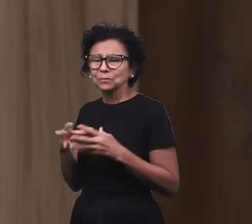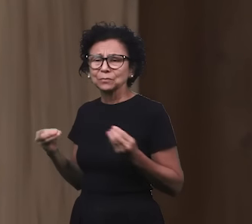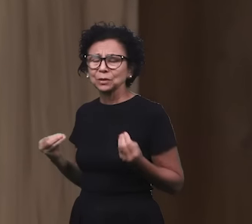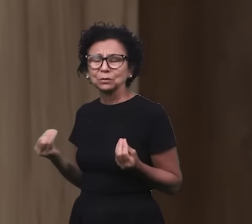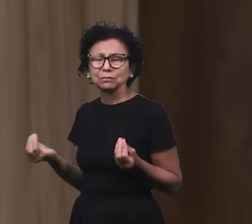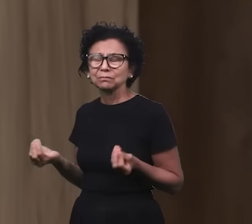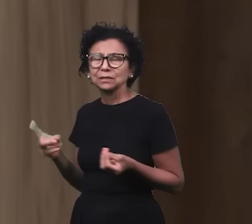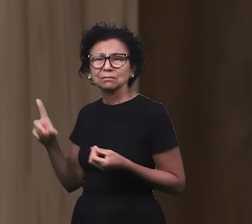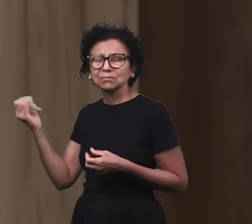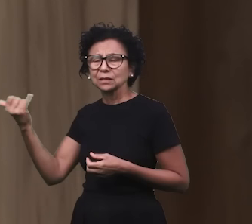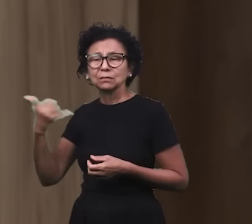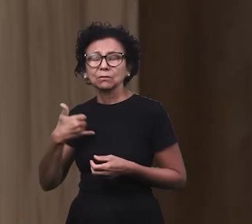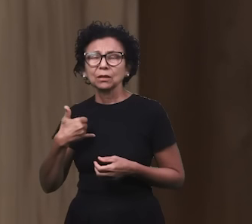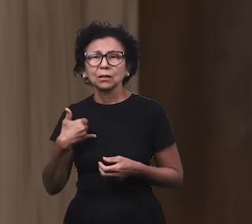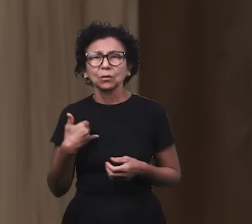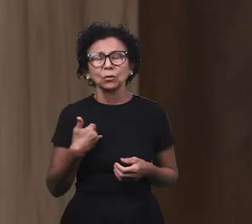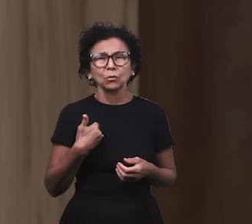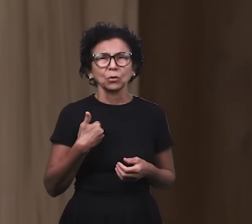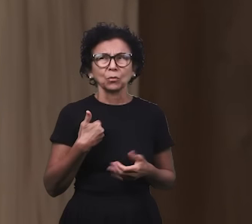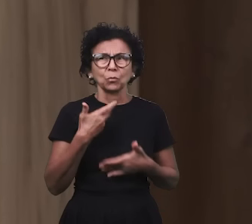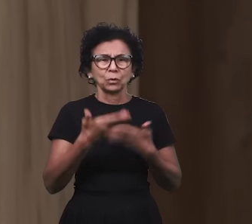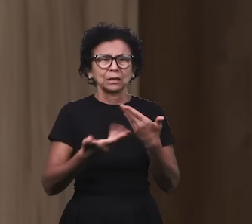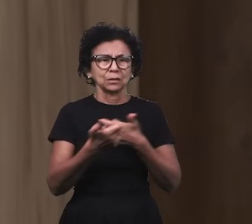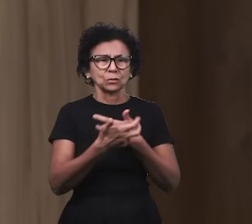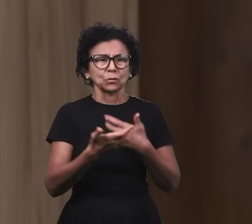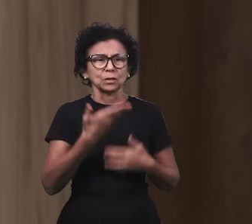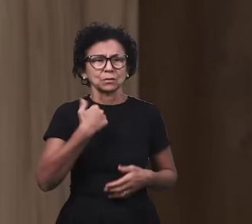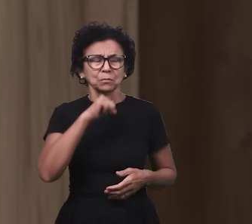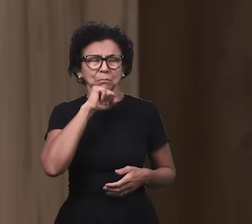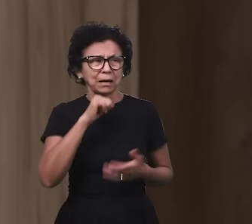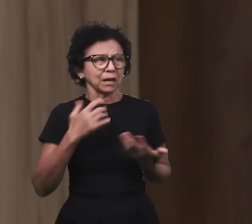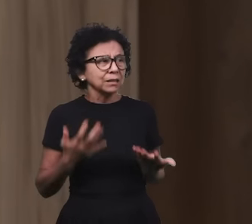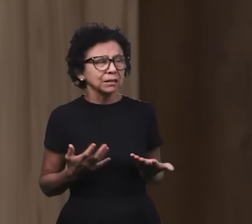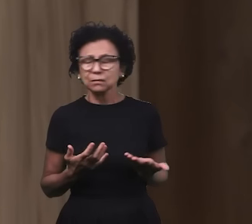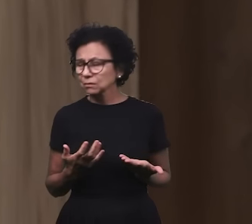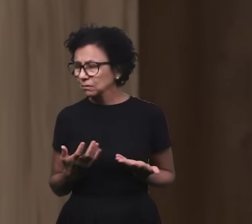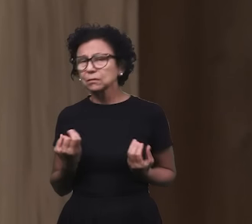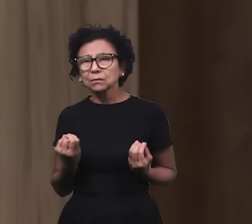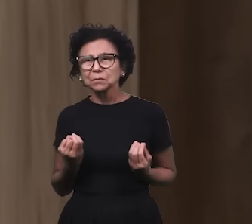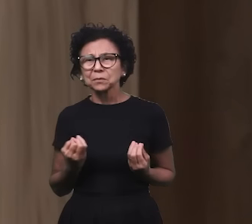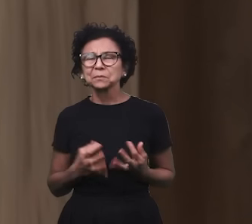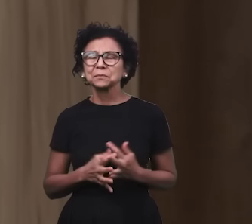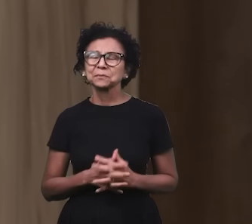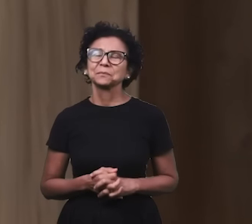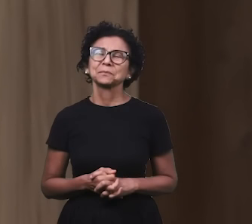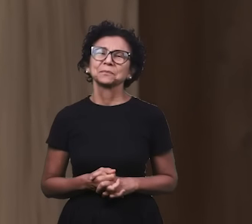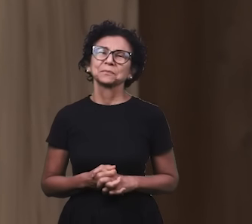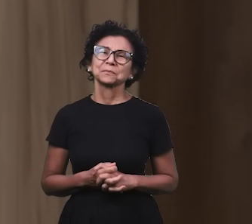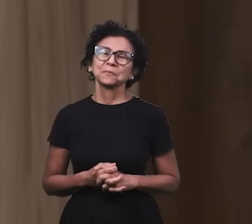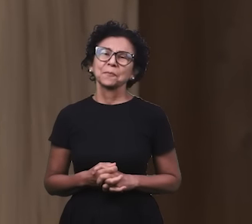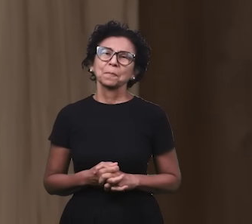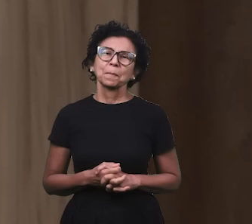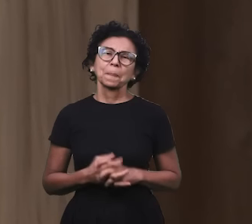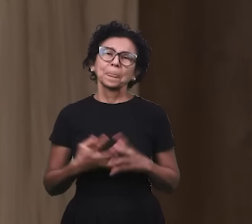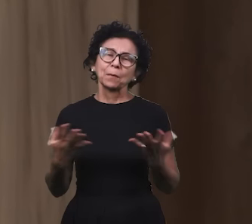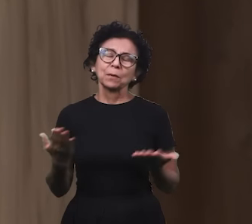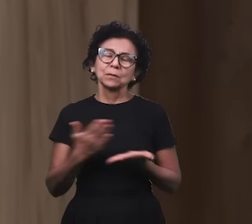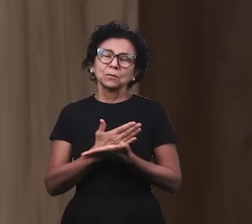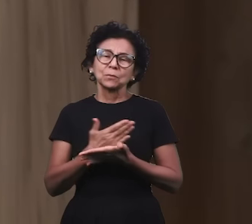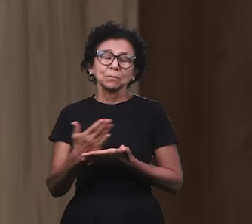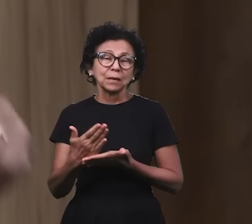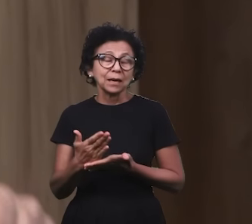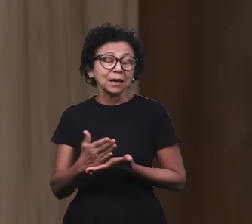compreenderam, mas o caráter, né, a grandeza do Senhor Jesus começa aqui